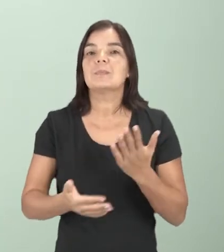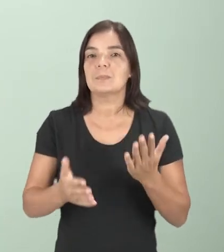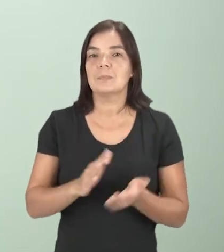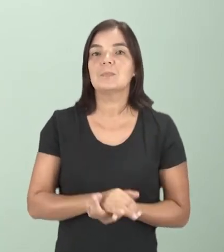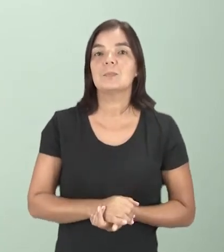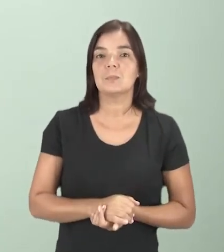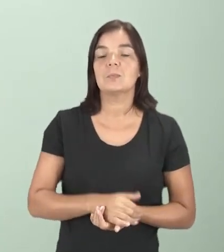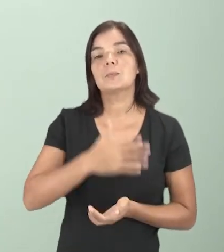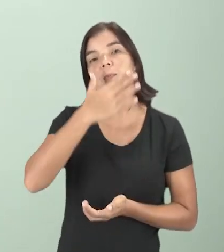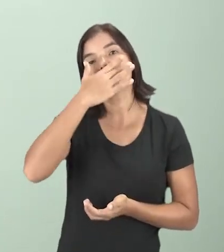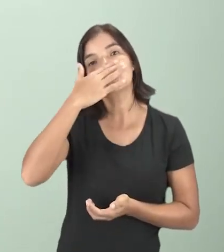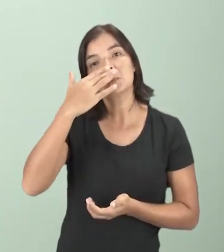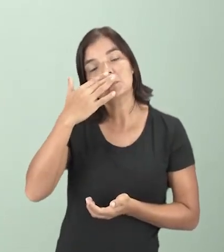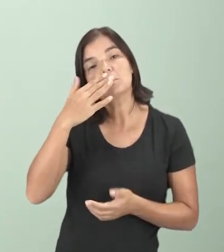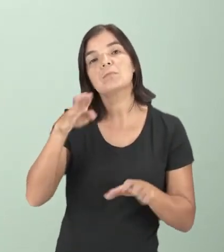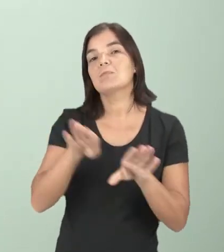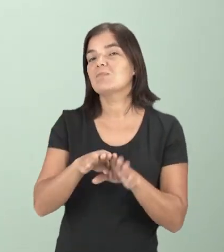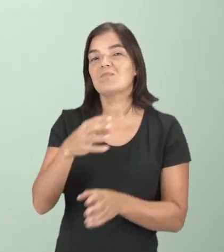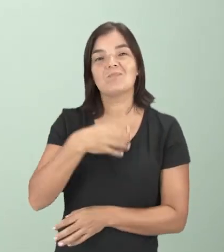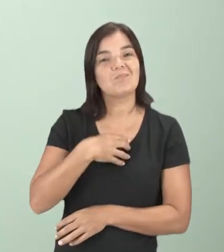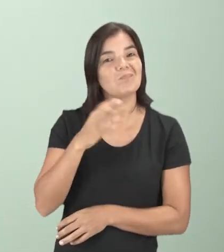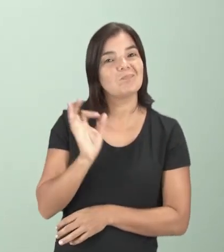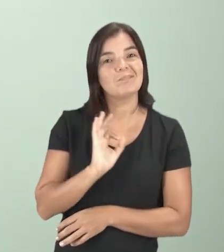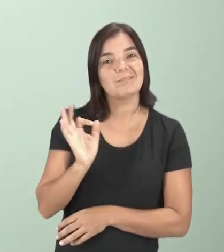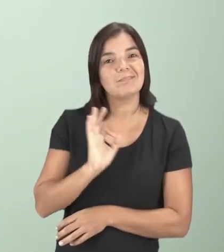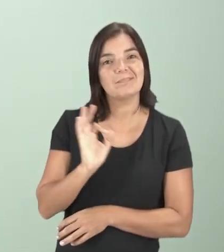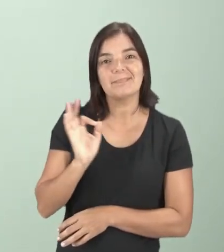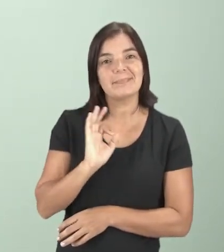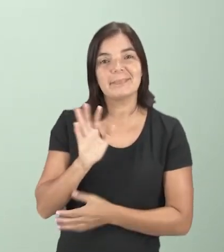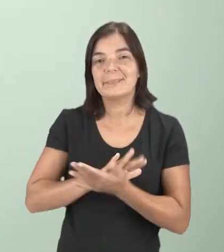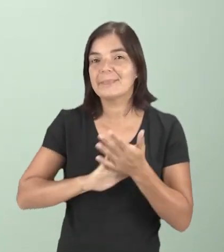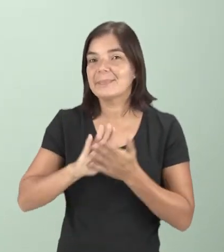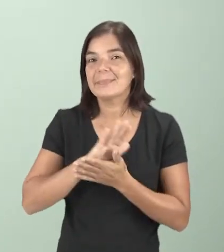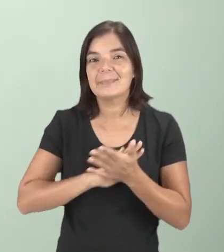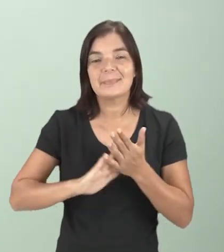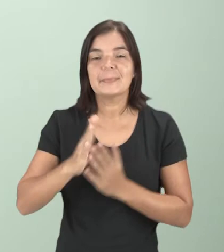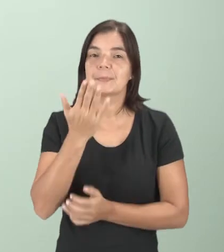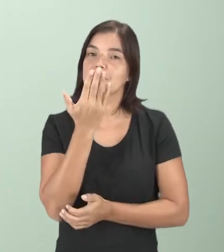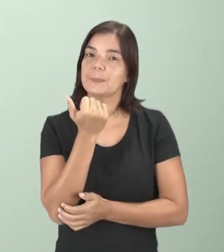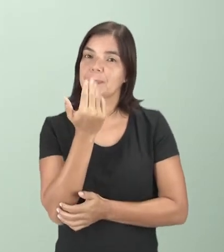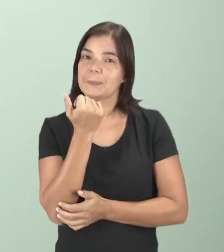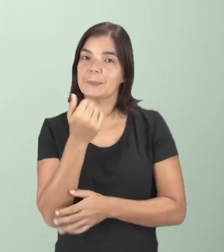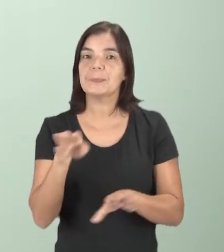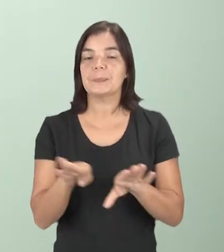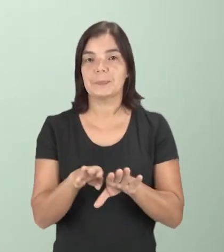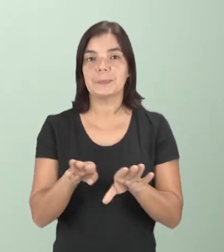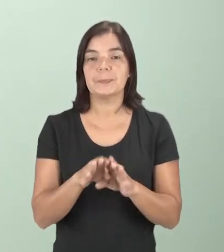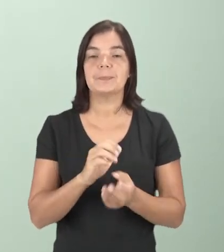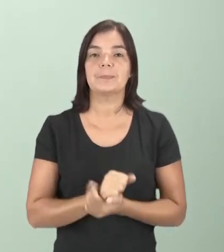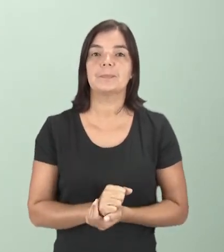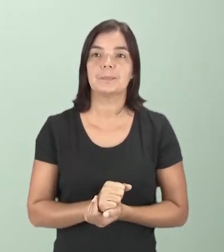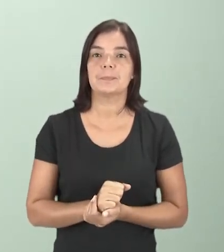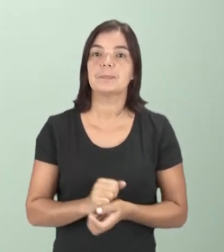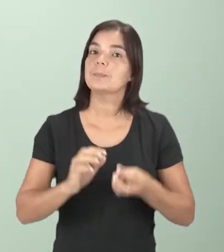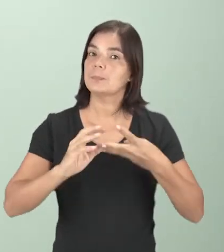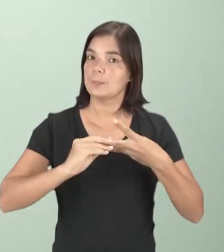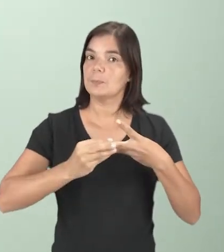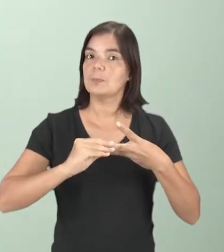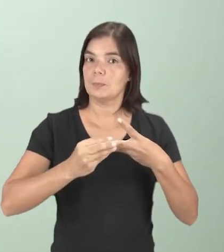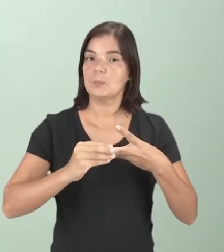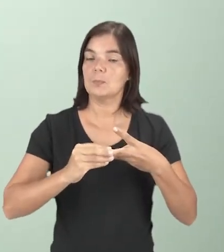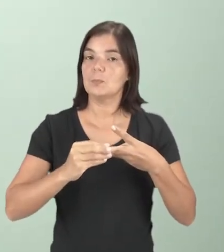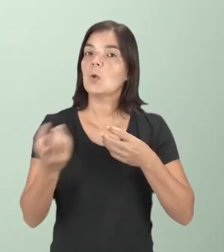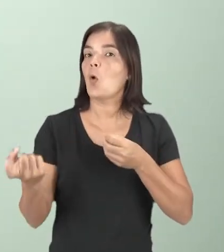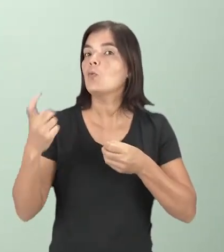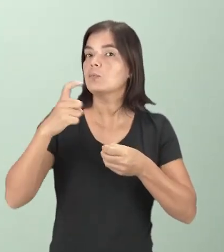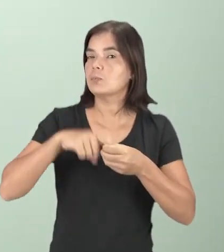esse olfato e não consegue sentir o cheiro de nada dos alimentos. Como as células se